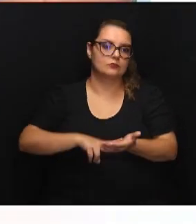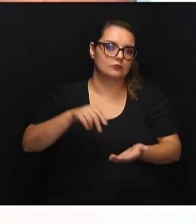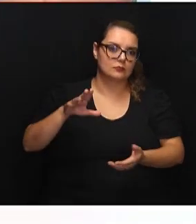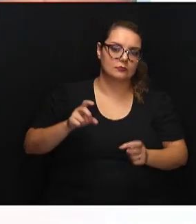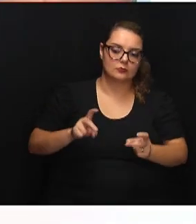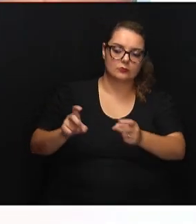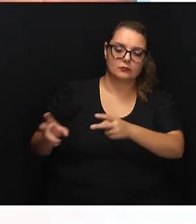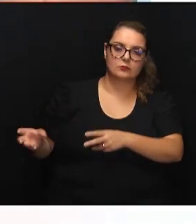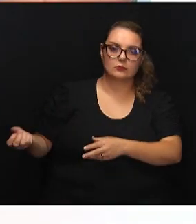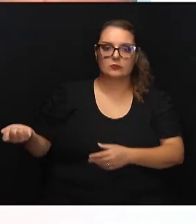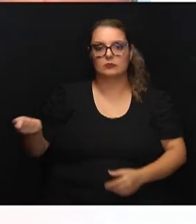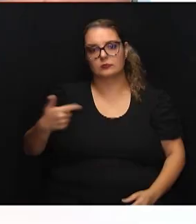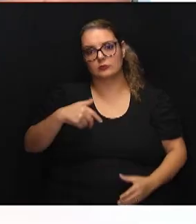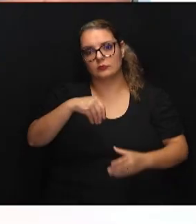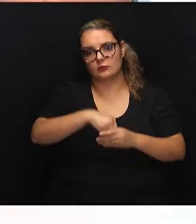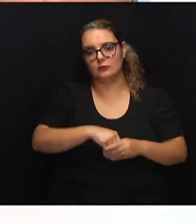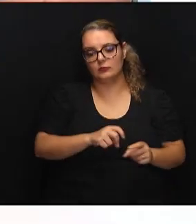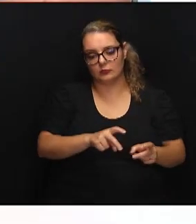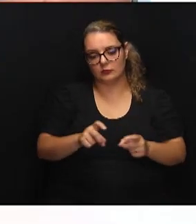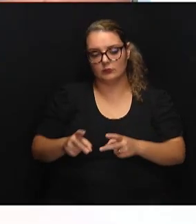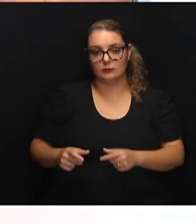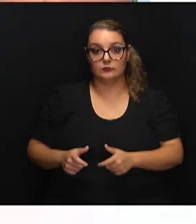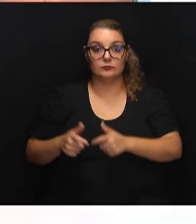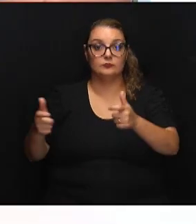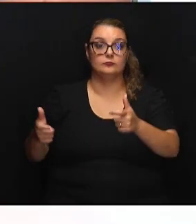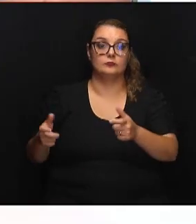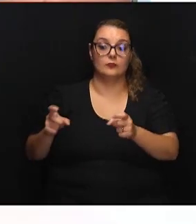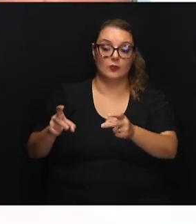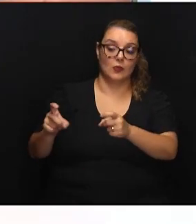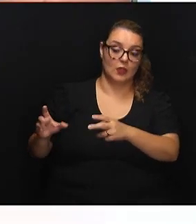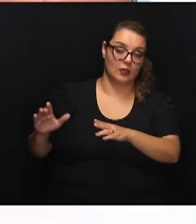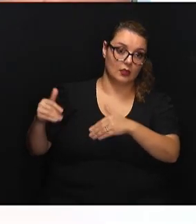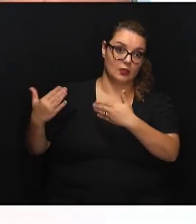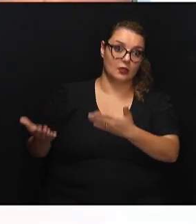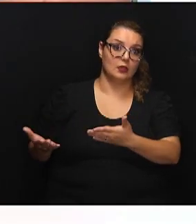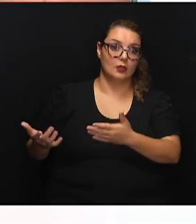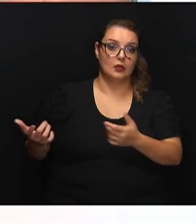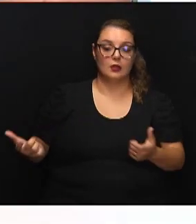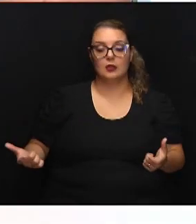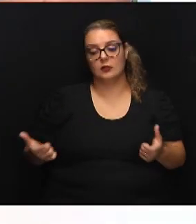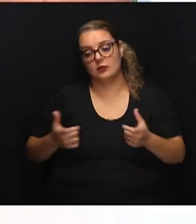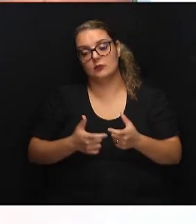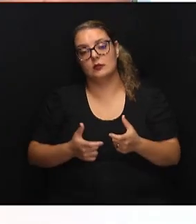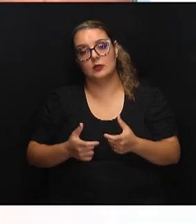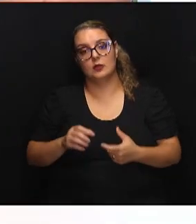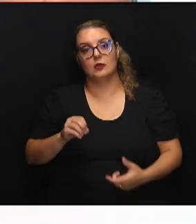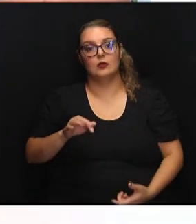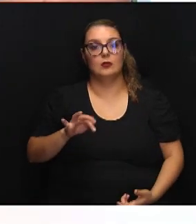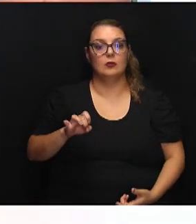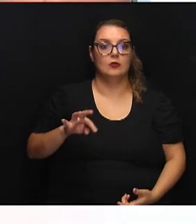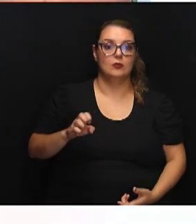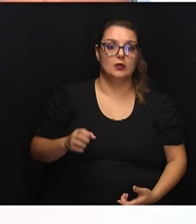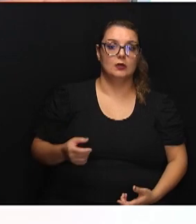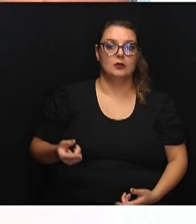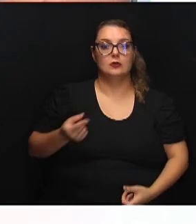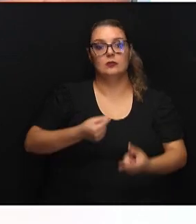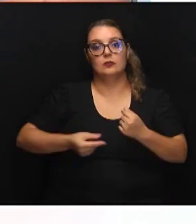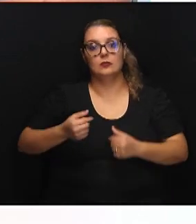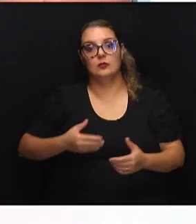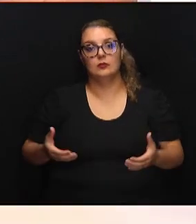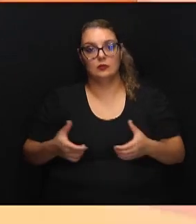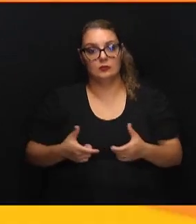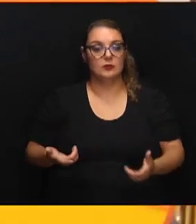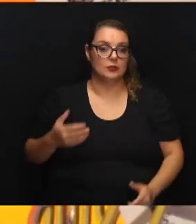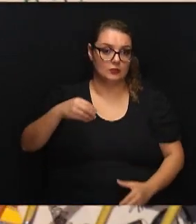que dentro do Brasil. Se aumenta as exportações, reduz a oferta no mercado interno, sobretudo de